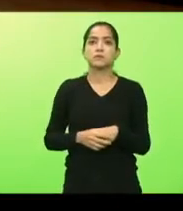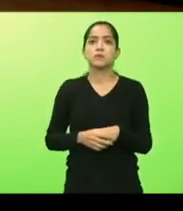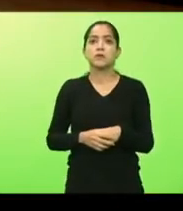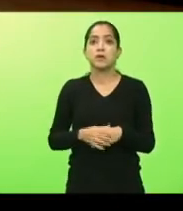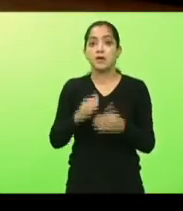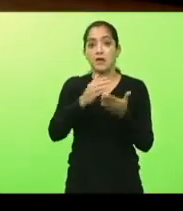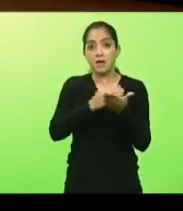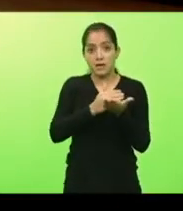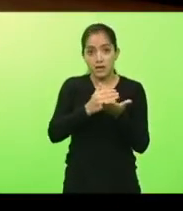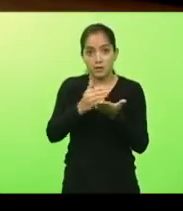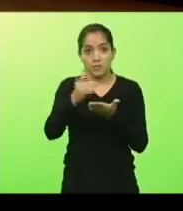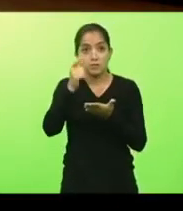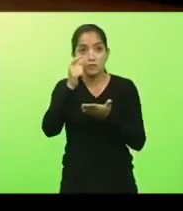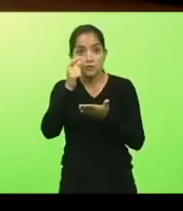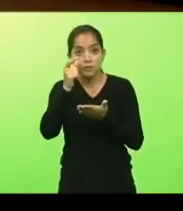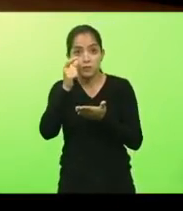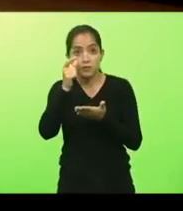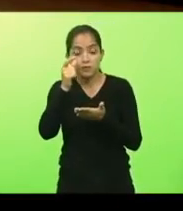começa a acompanhar